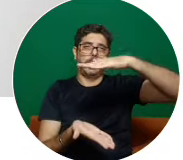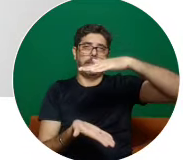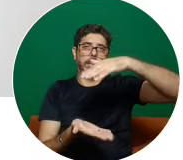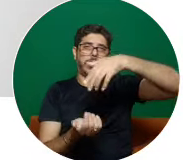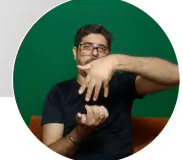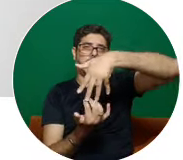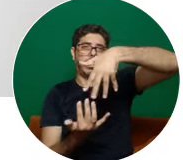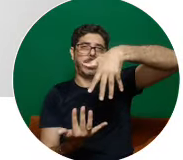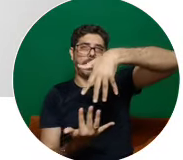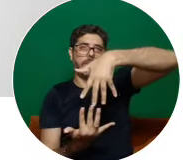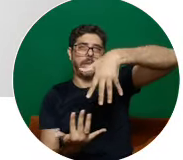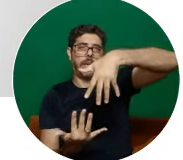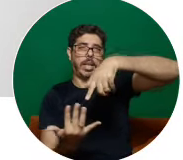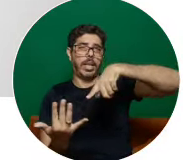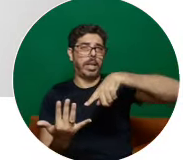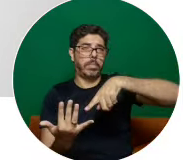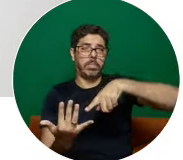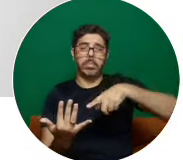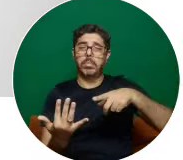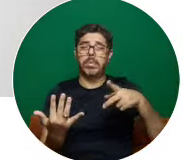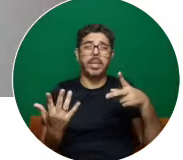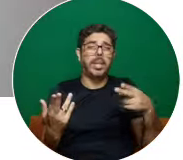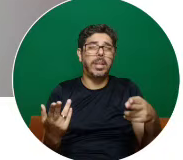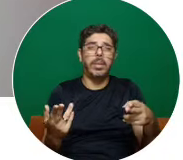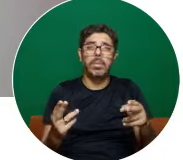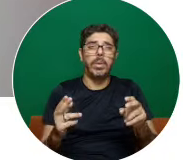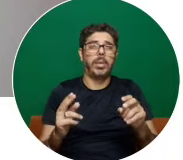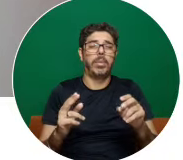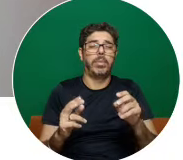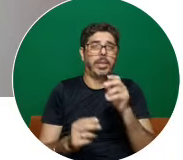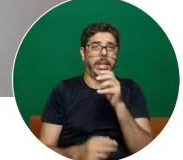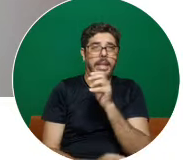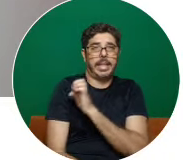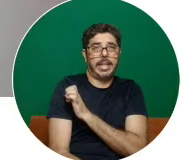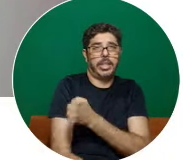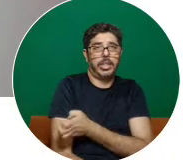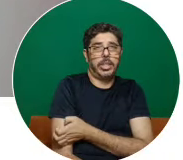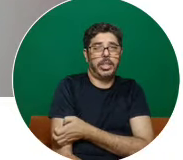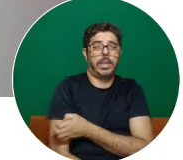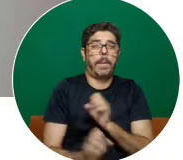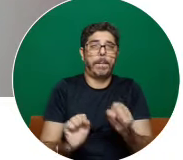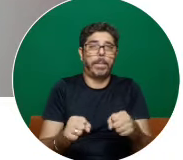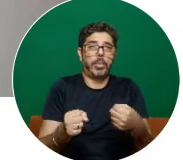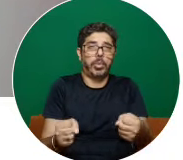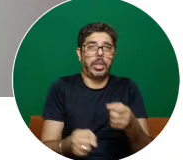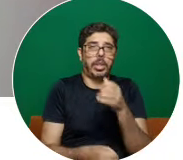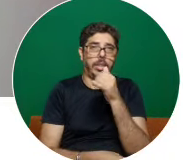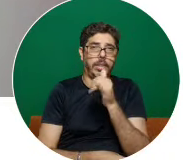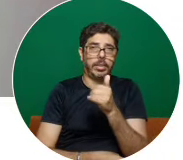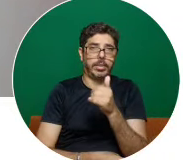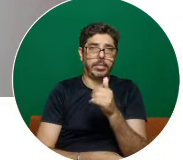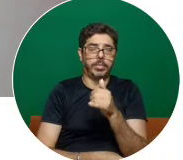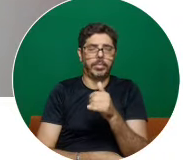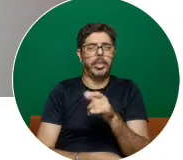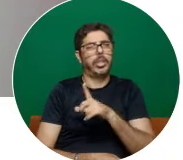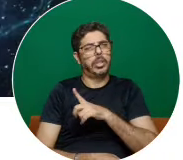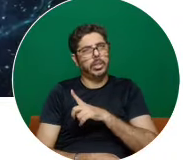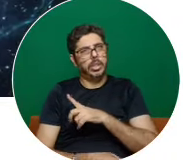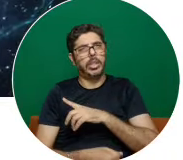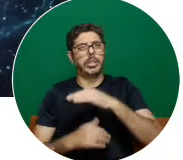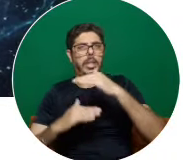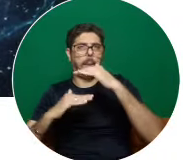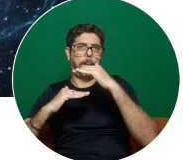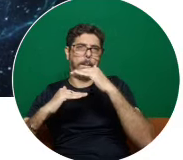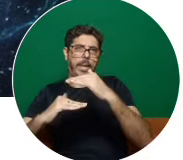de interpretar a energia potencial elétrica. Embora essa relação tenha sido derivada para um capacitor de placas paralelas,